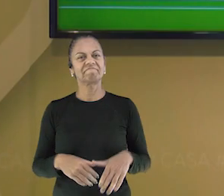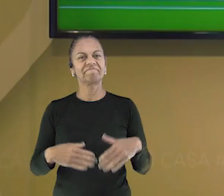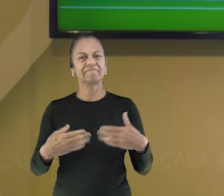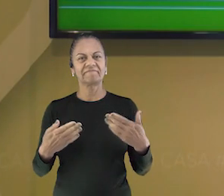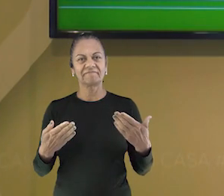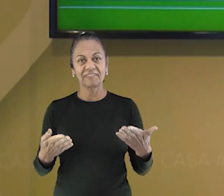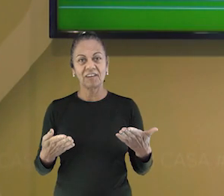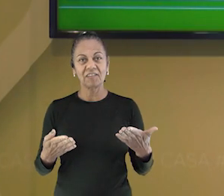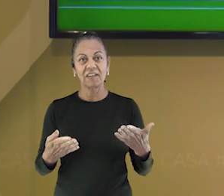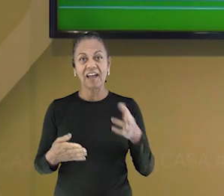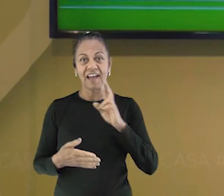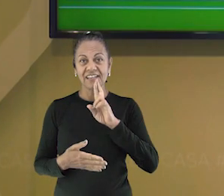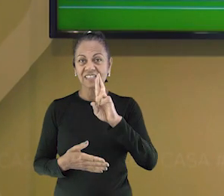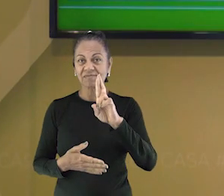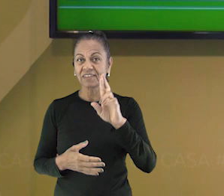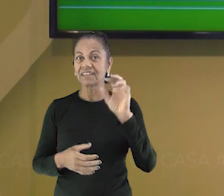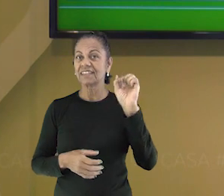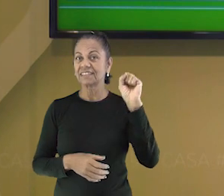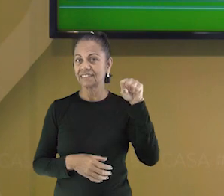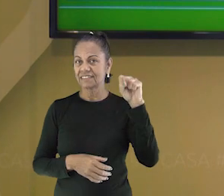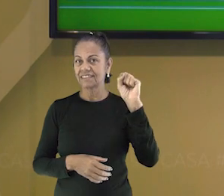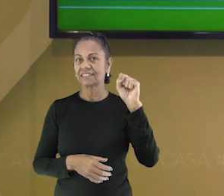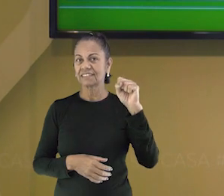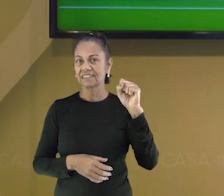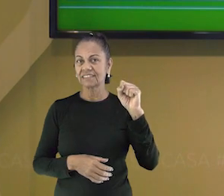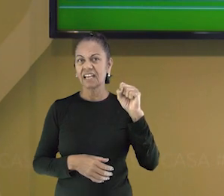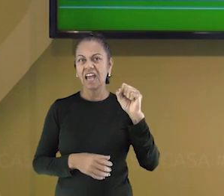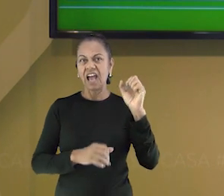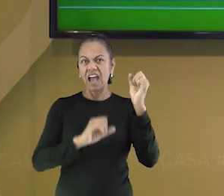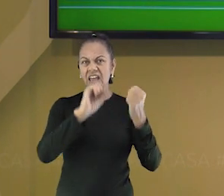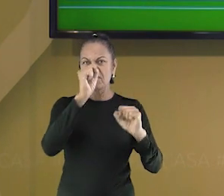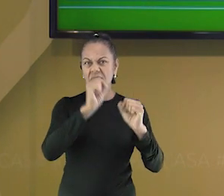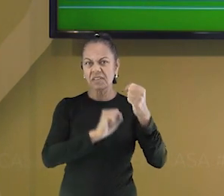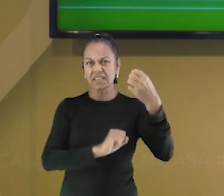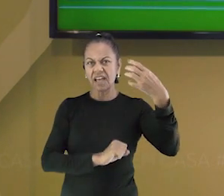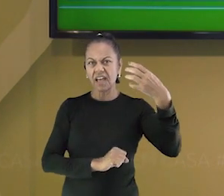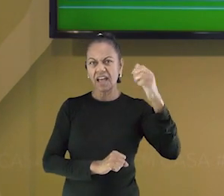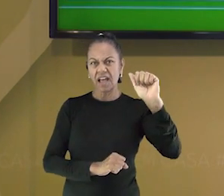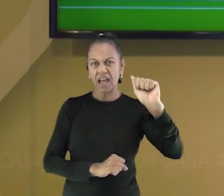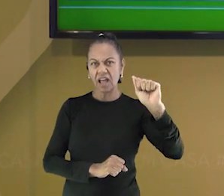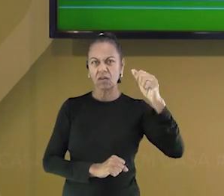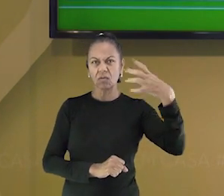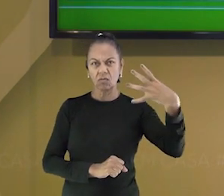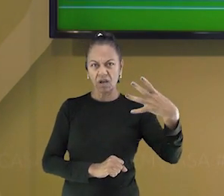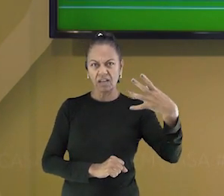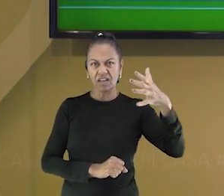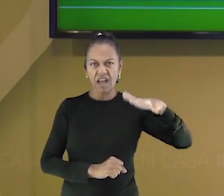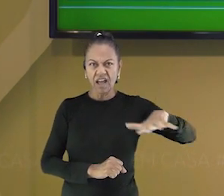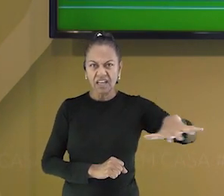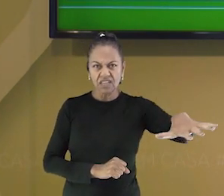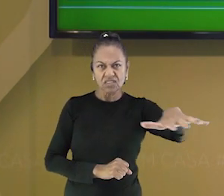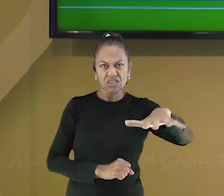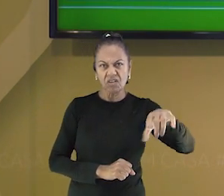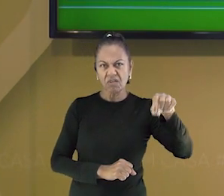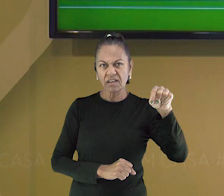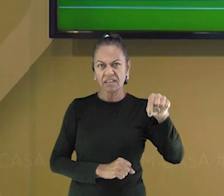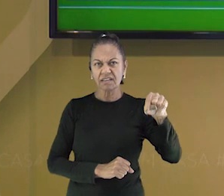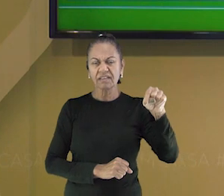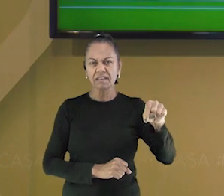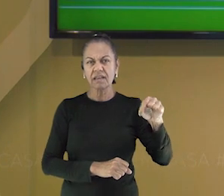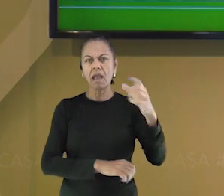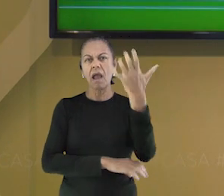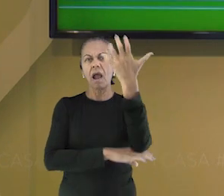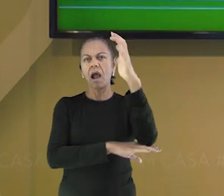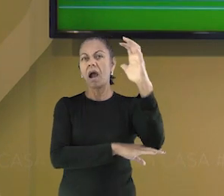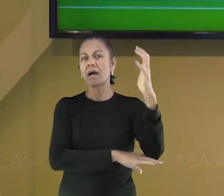Bem, aqui estamos nós para dizer que sim, a empresa A4 desmatou a região em que ela se instalou. Ah,